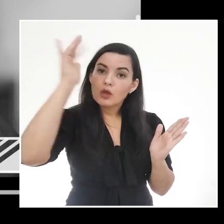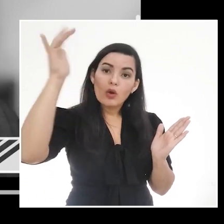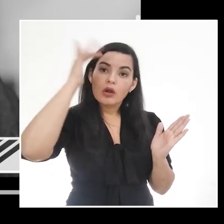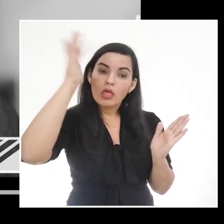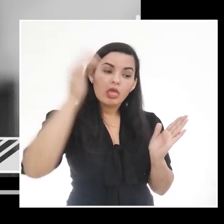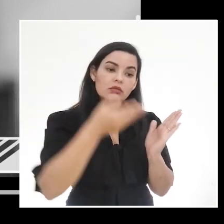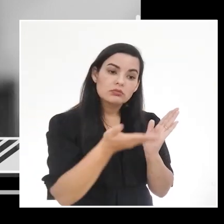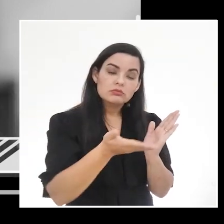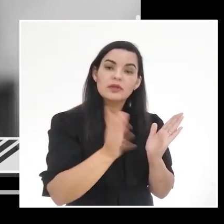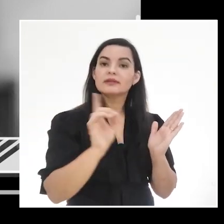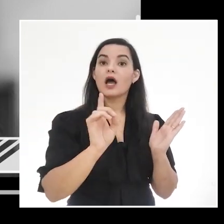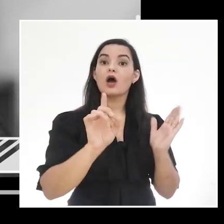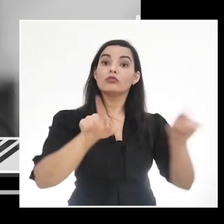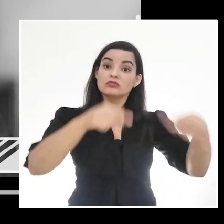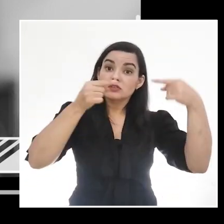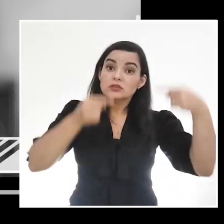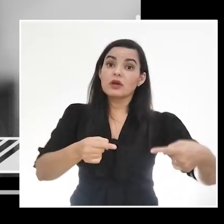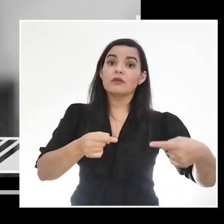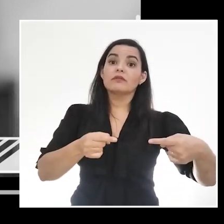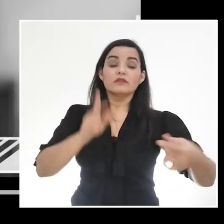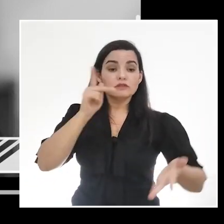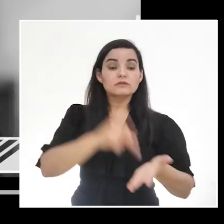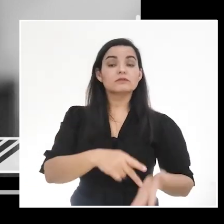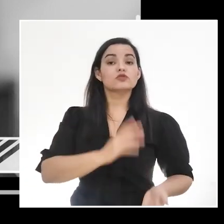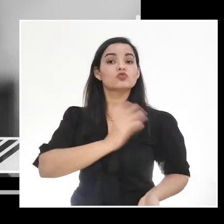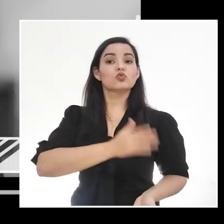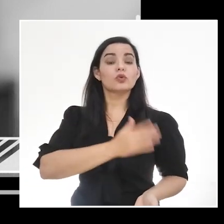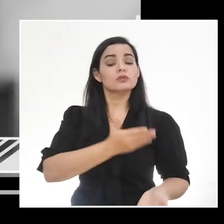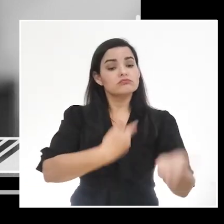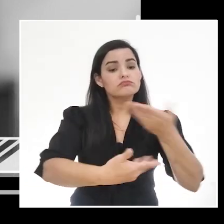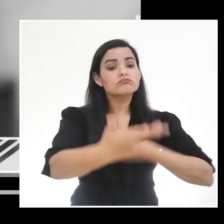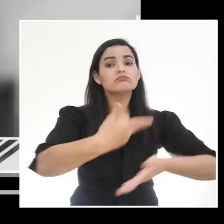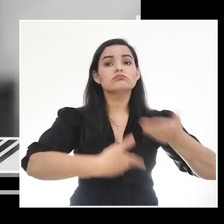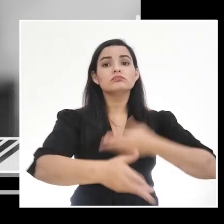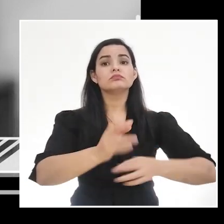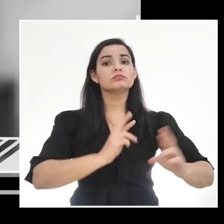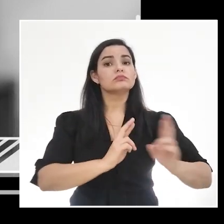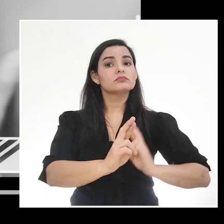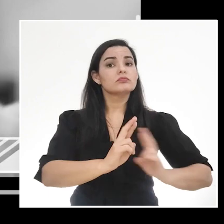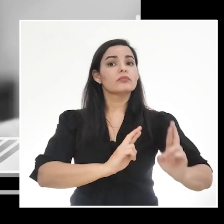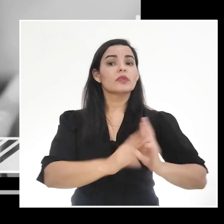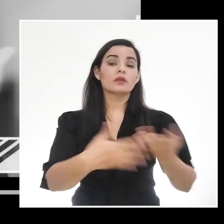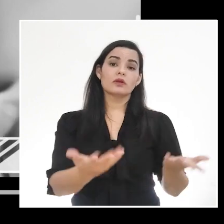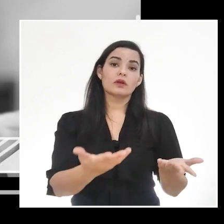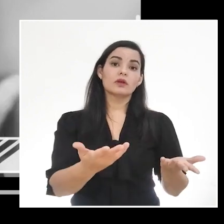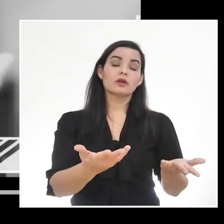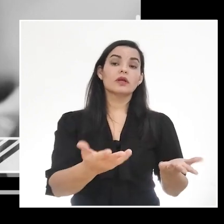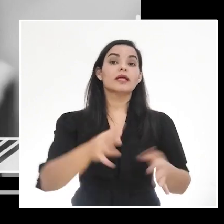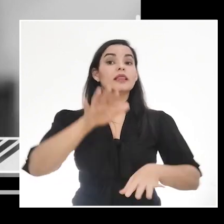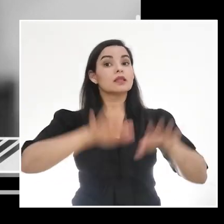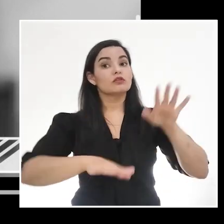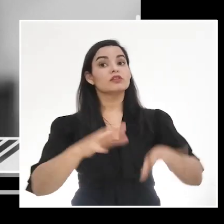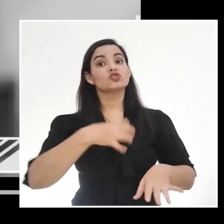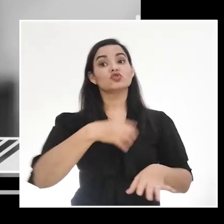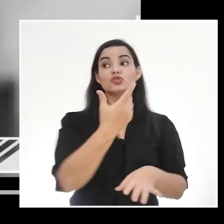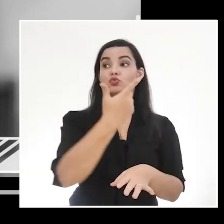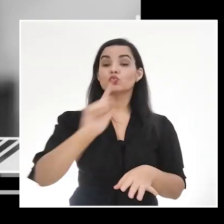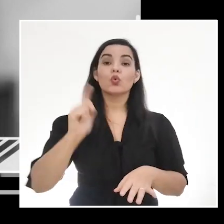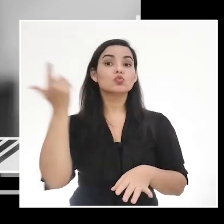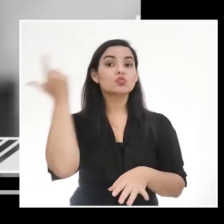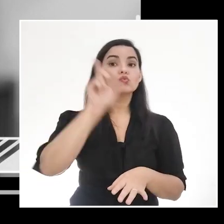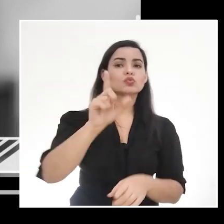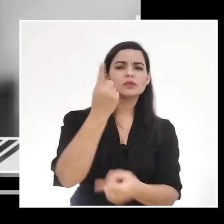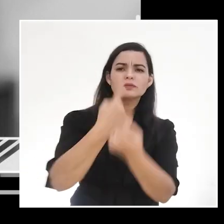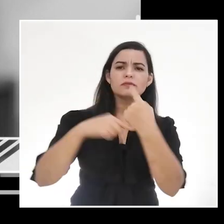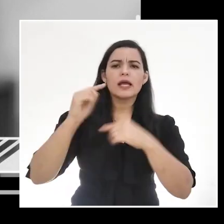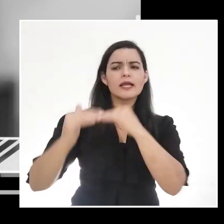apenas massagear o intelecto, mas trazê-la de maneira desafiadora ao coração à medida que nós interagimos uns